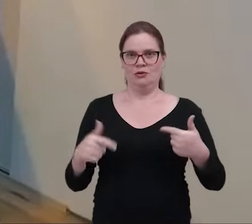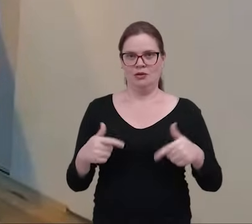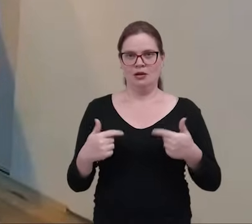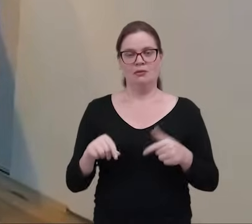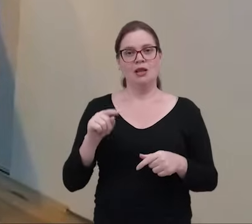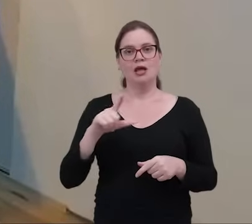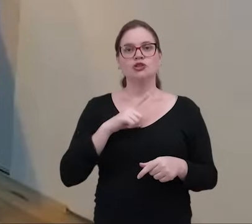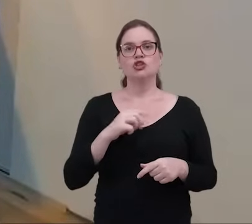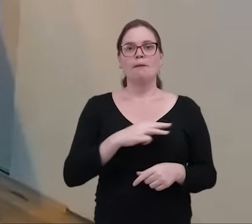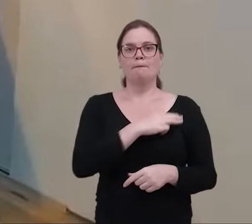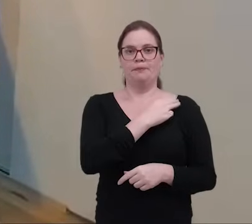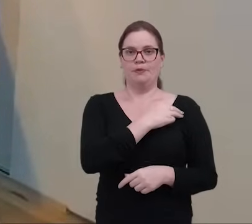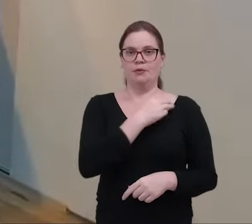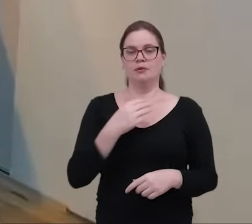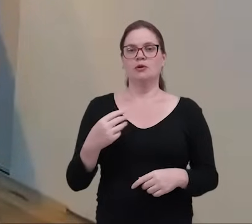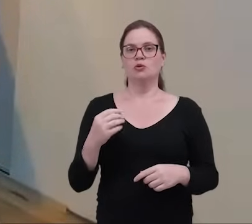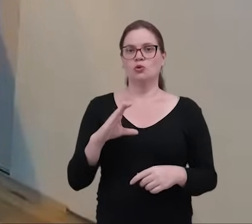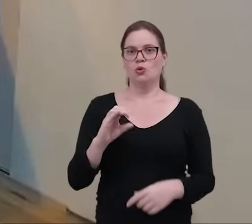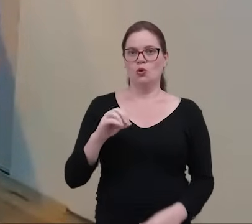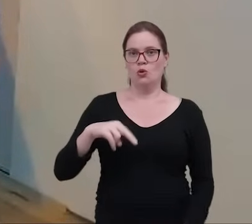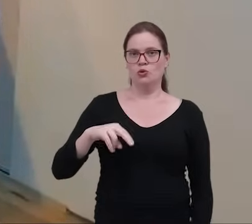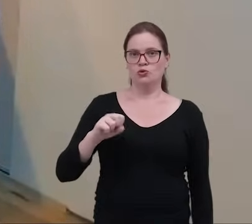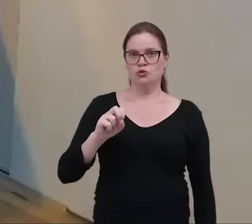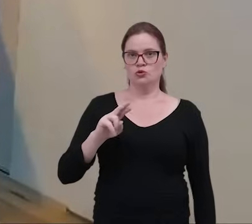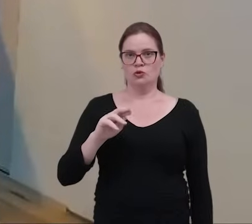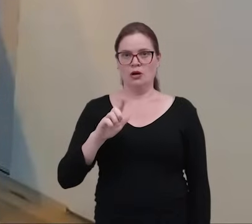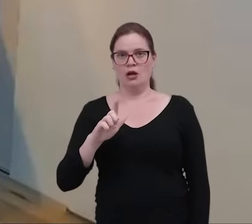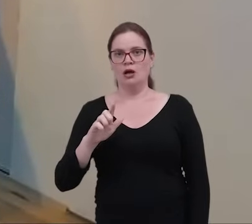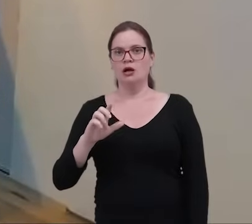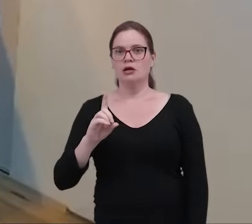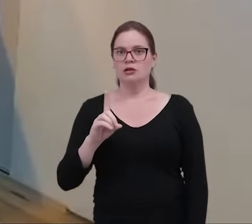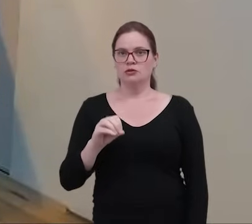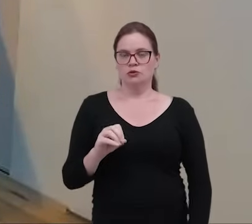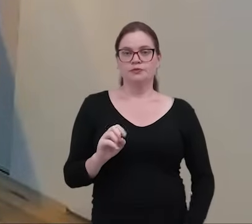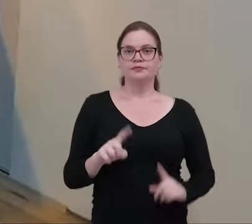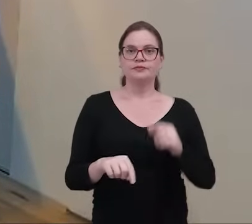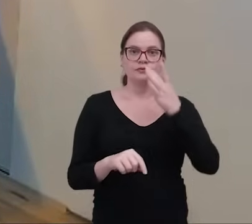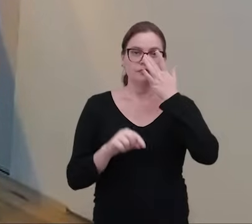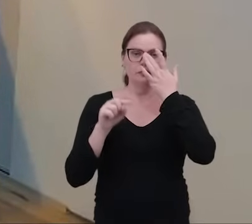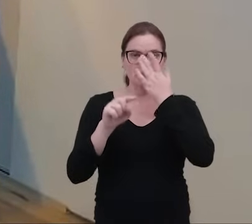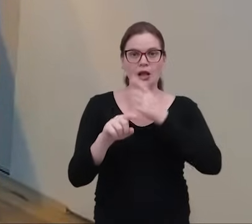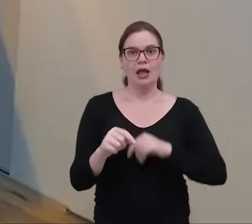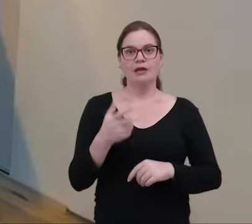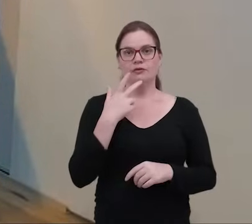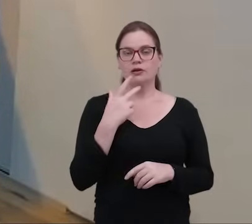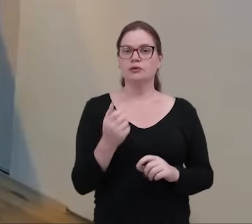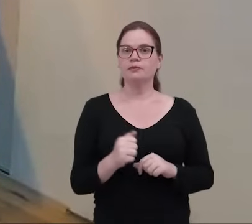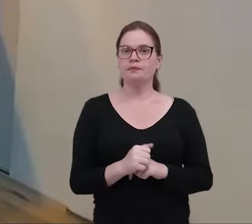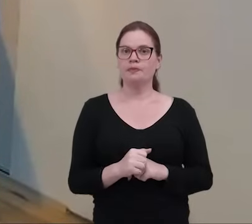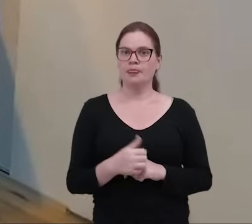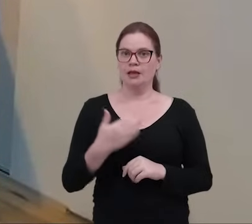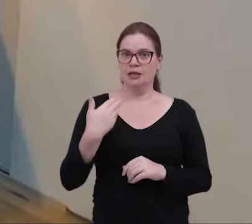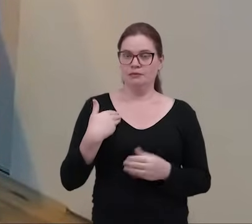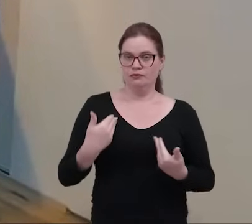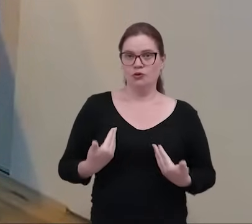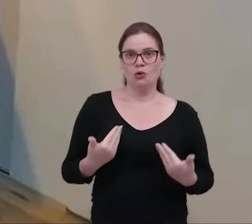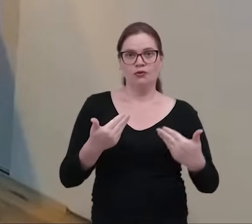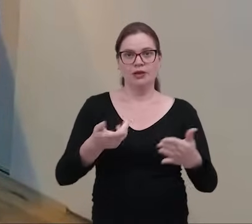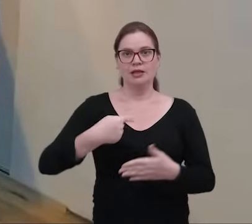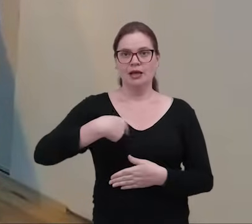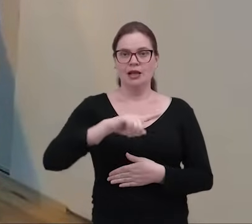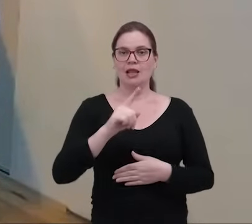o ministro, que era chefe de administração, ele me chamou e falou assim: olha, eu fui convidado para ser ministro conselheiro na Embaixada do Brasil